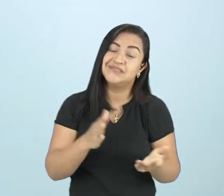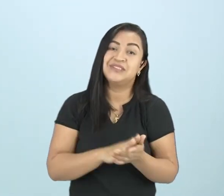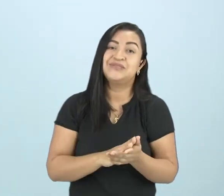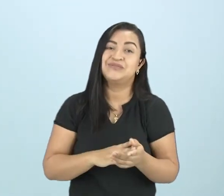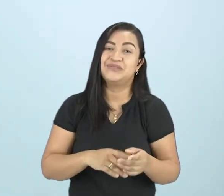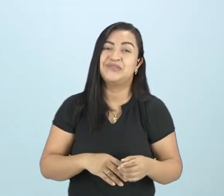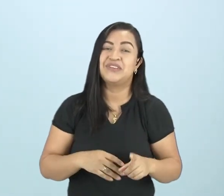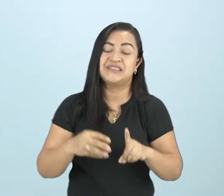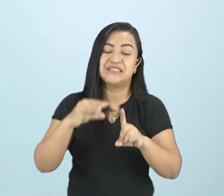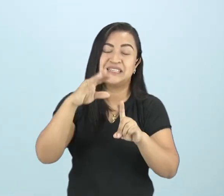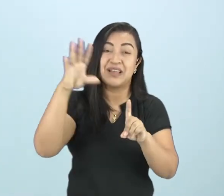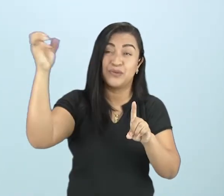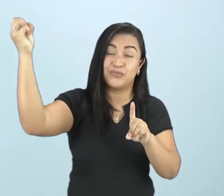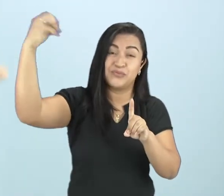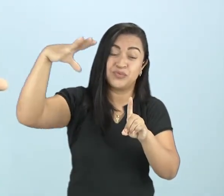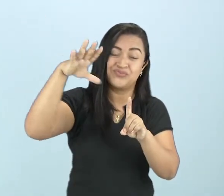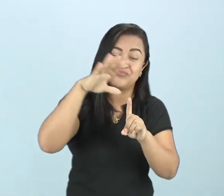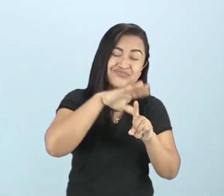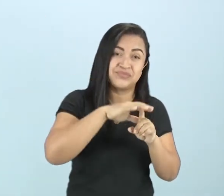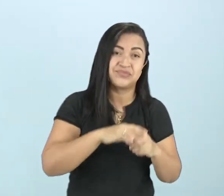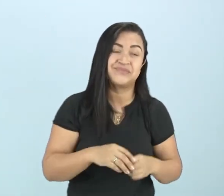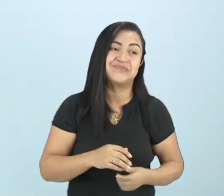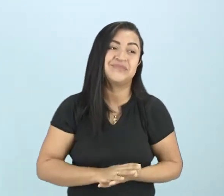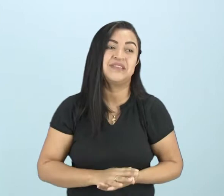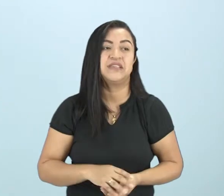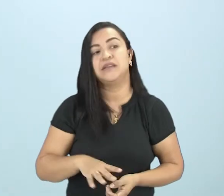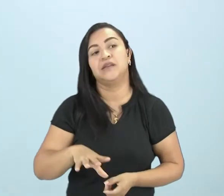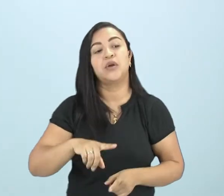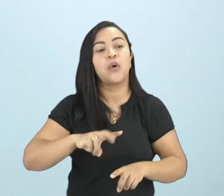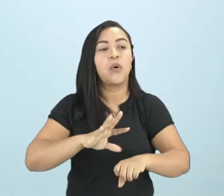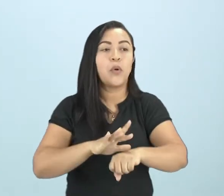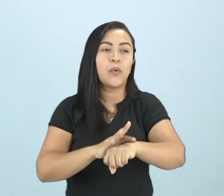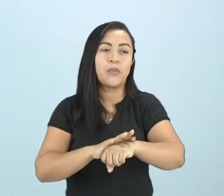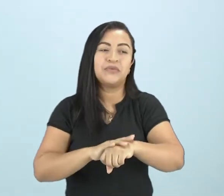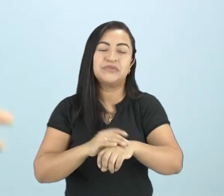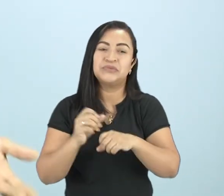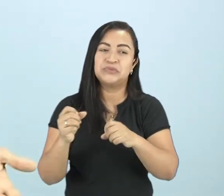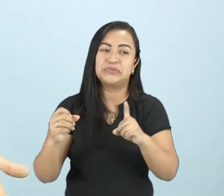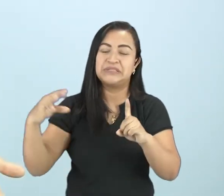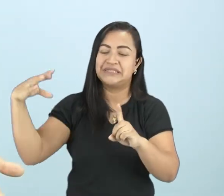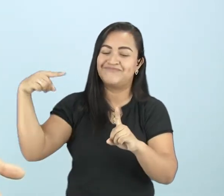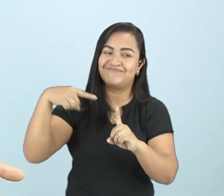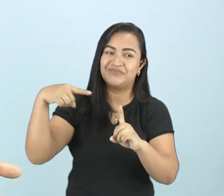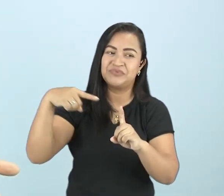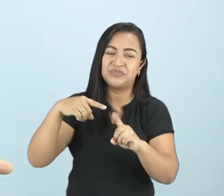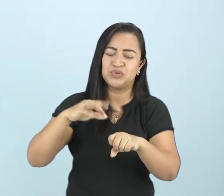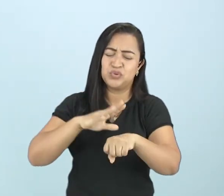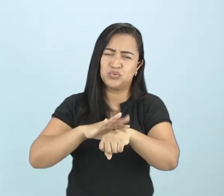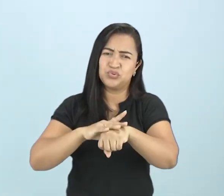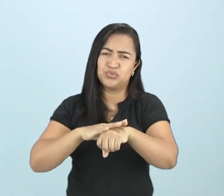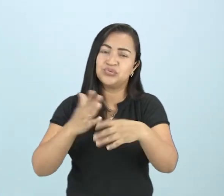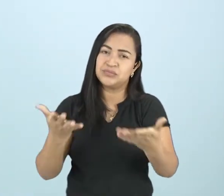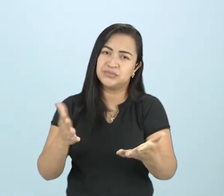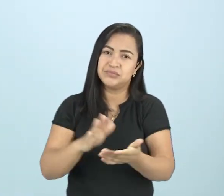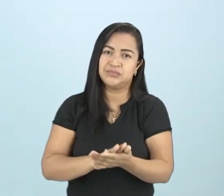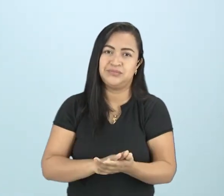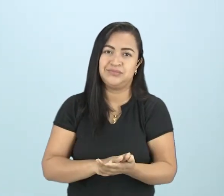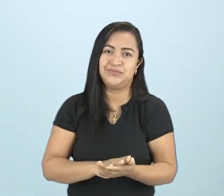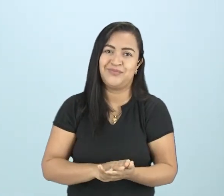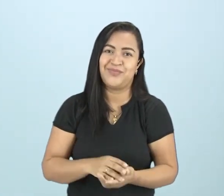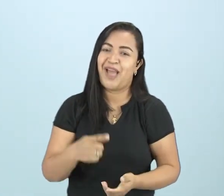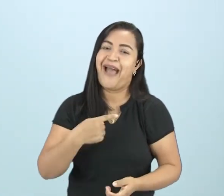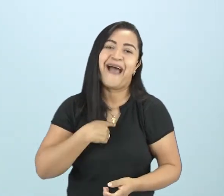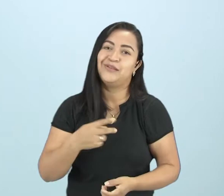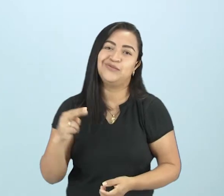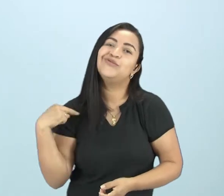e também ele vai poder absorver melhor a energia solar. Não que a gente faça fotossíntese, né? Mas a energia, o